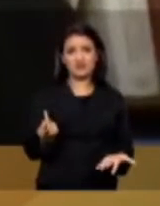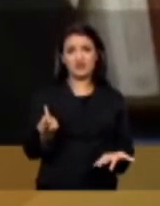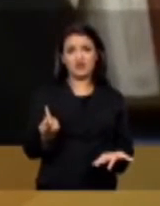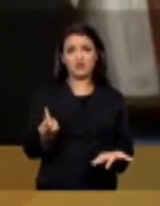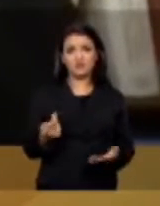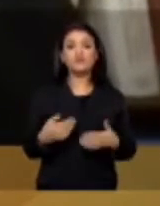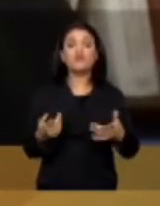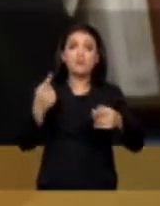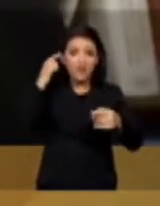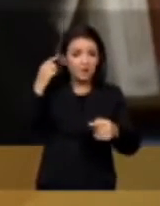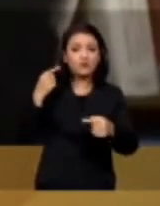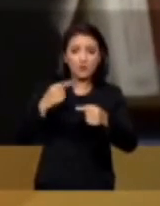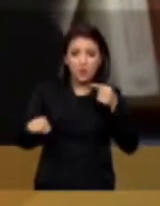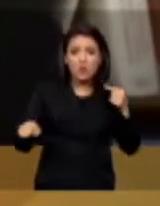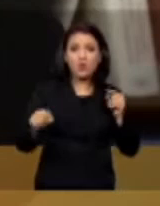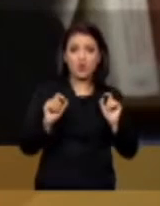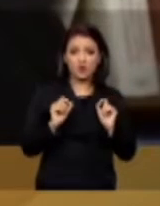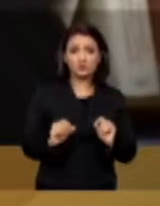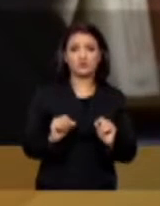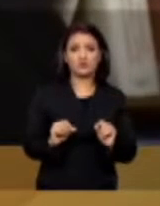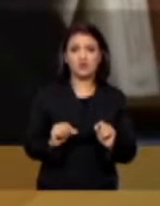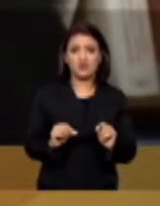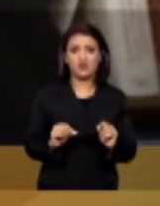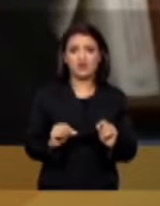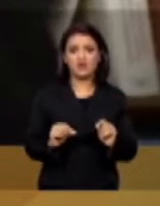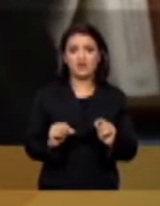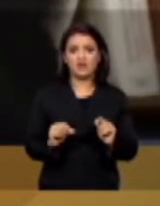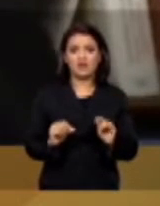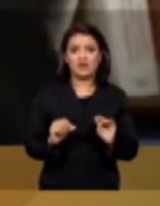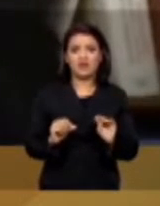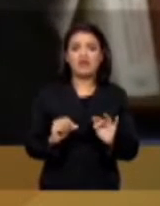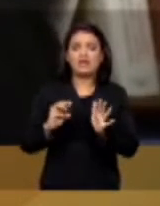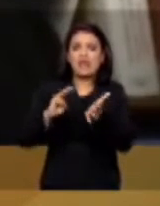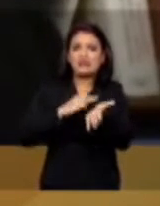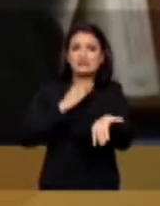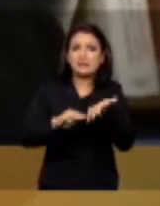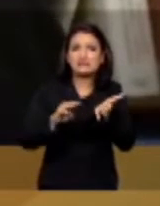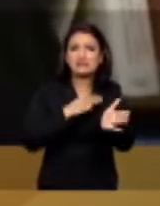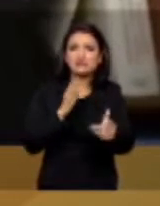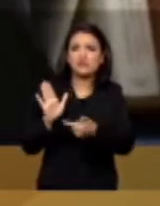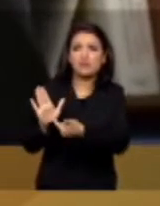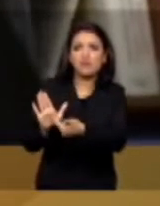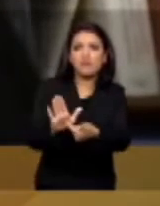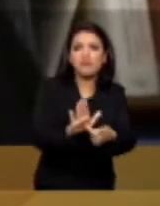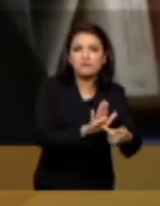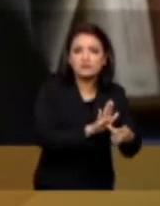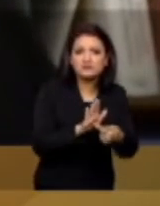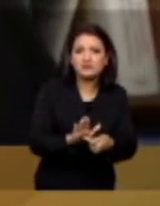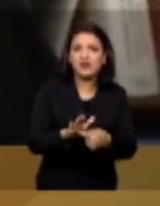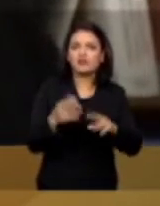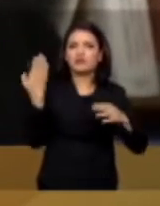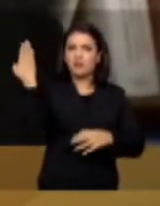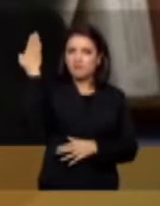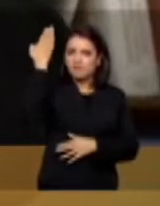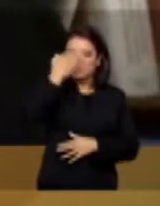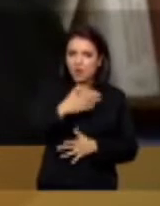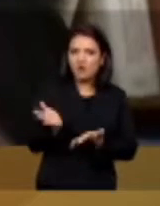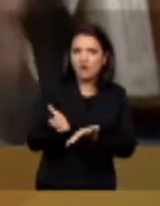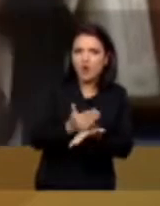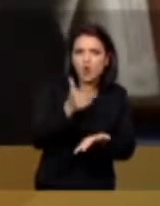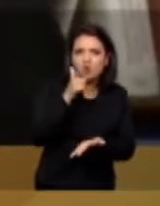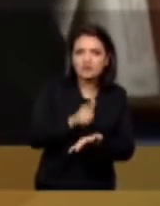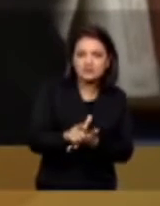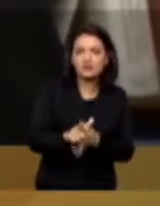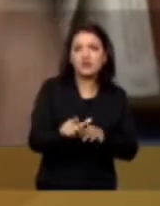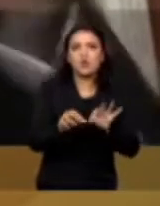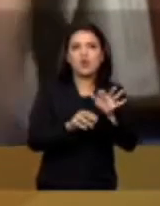que as mensagens que foram veiculadas a partir do material arrecadado na operação Spoofing